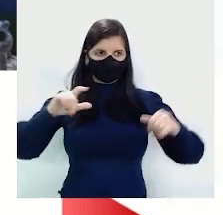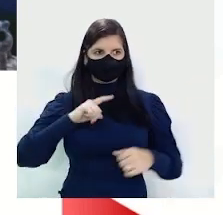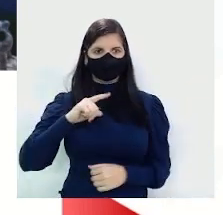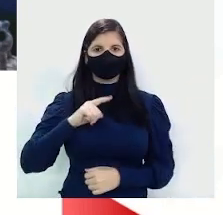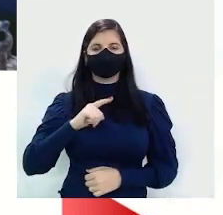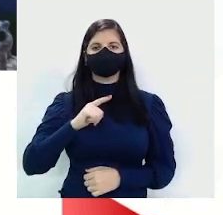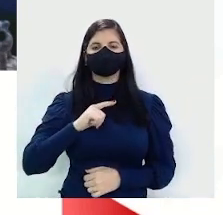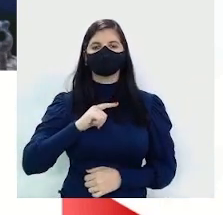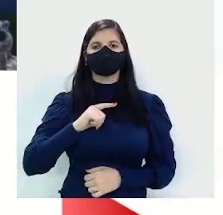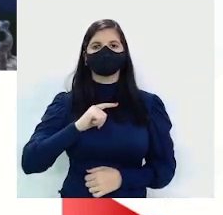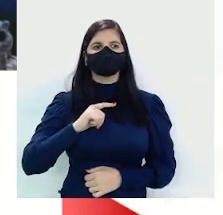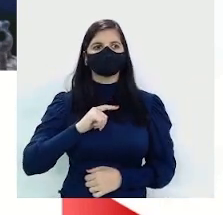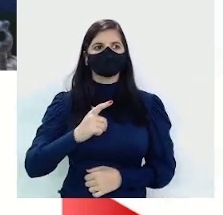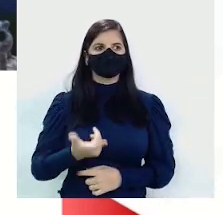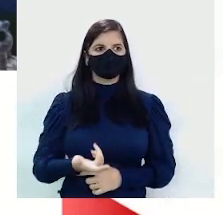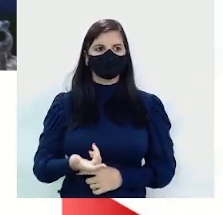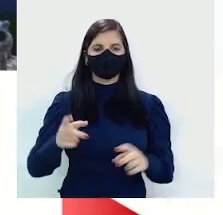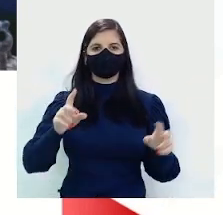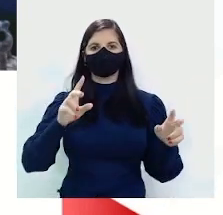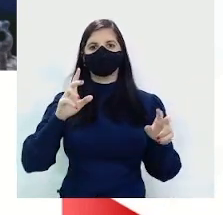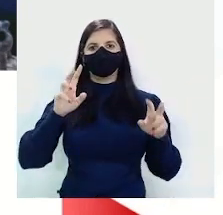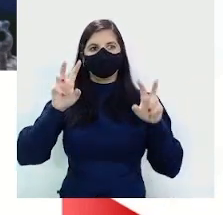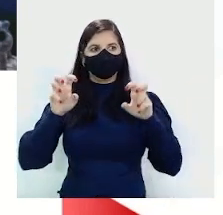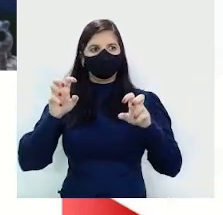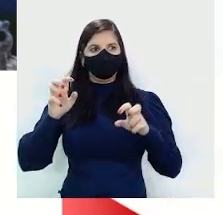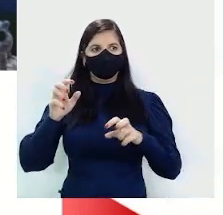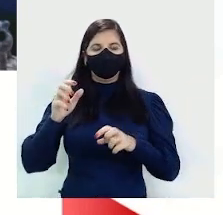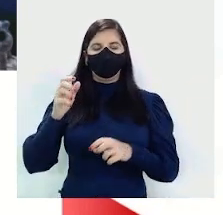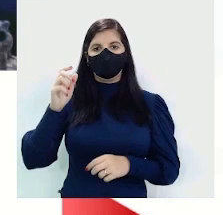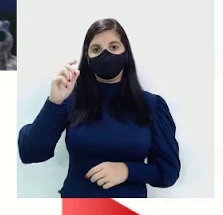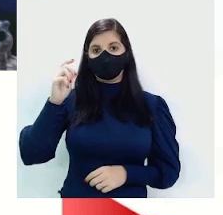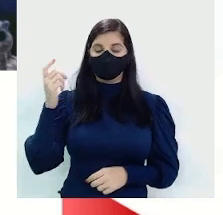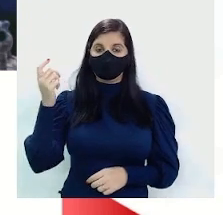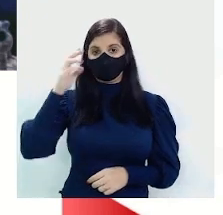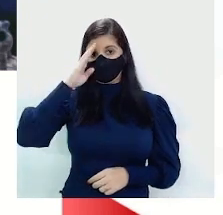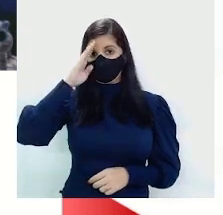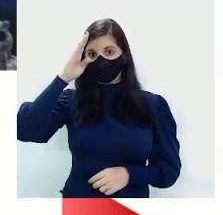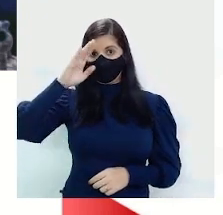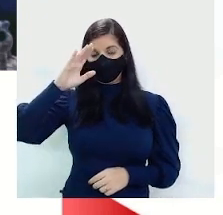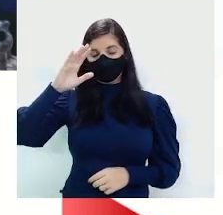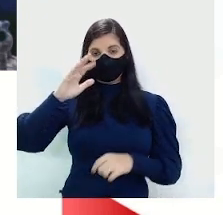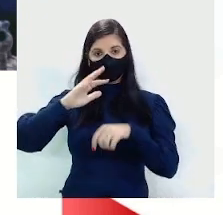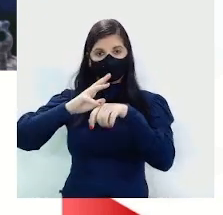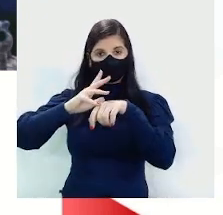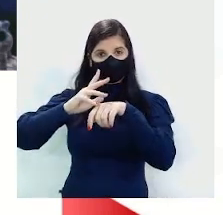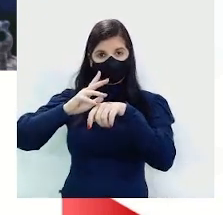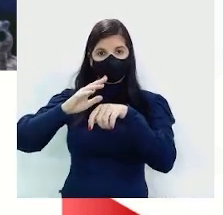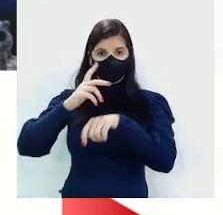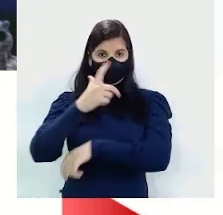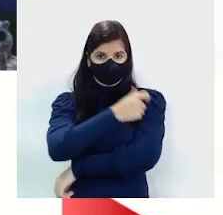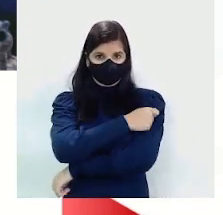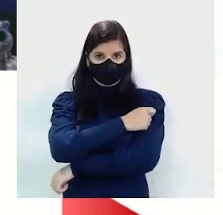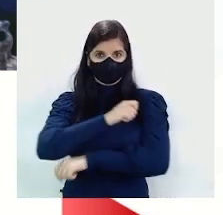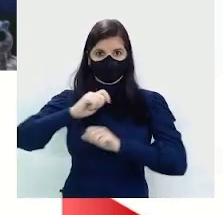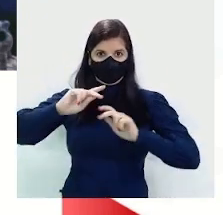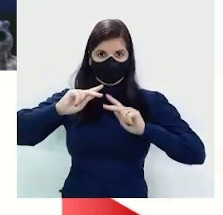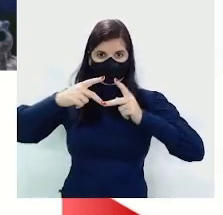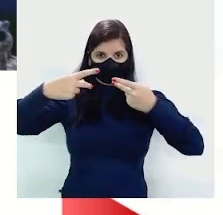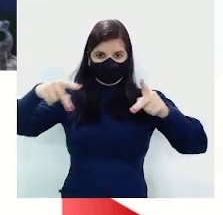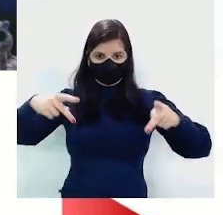tem é um texto que tem como título Possíveis efeitos adversos das vacinas contra